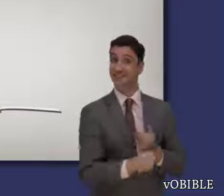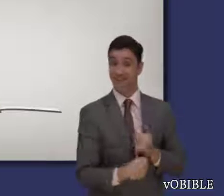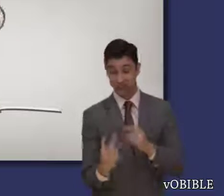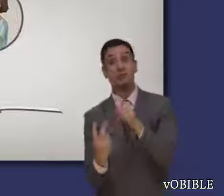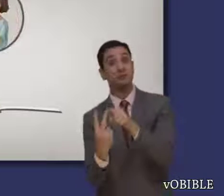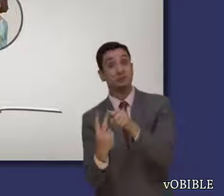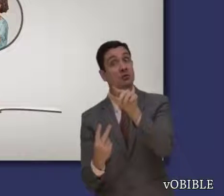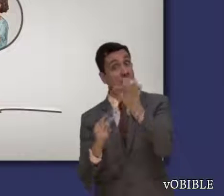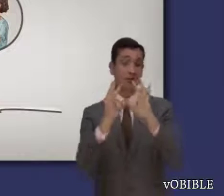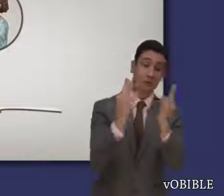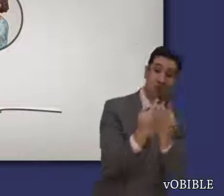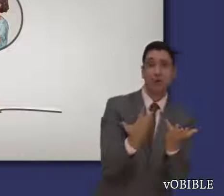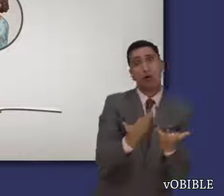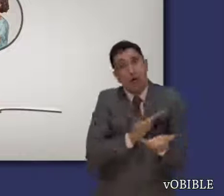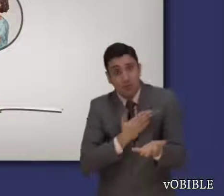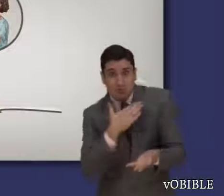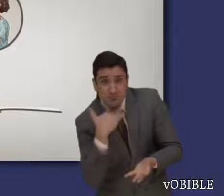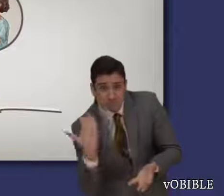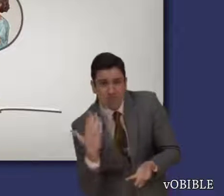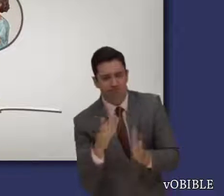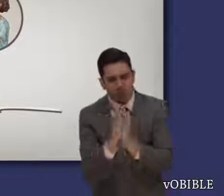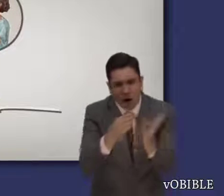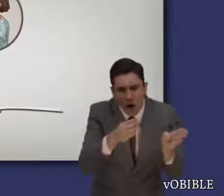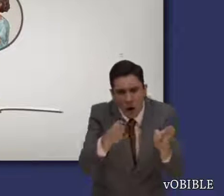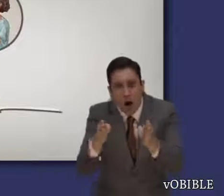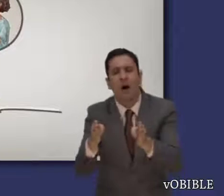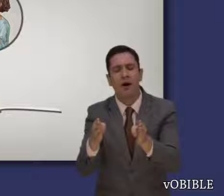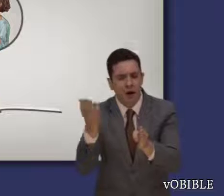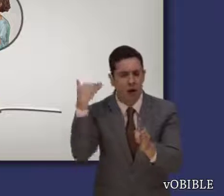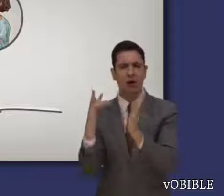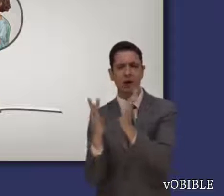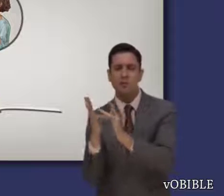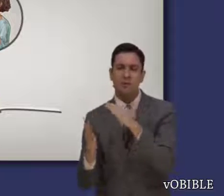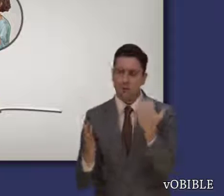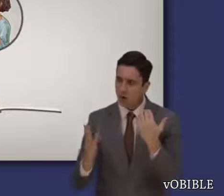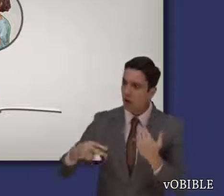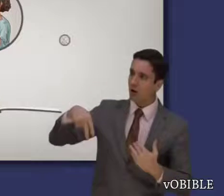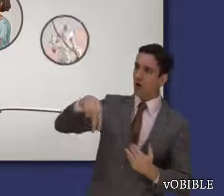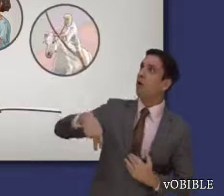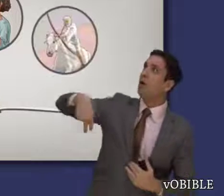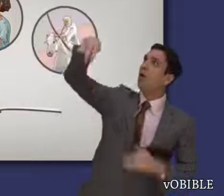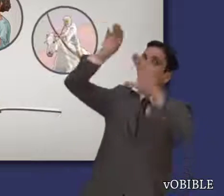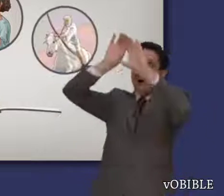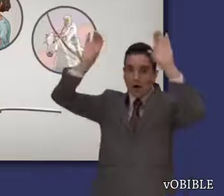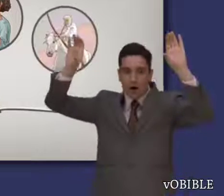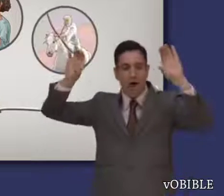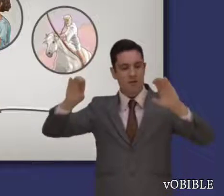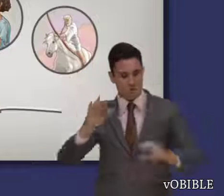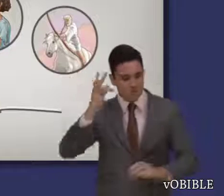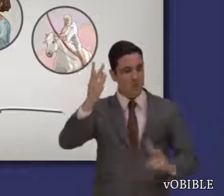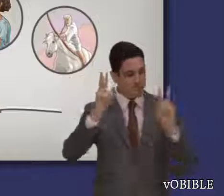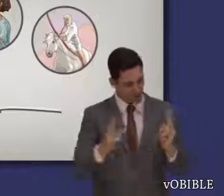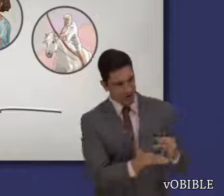outros. Como a esperança da ressurreição consola e fortalece aqueles que perderam alguém querido na morte. E como